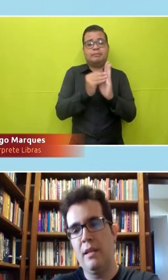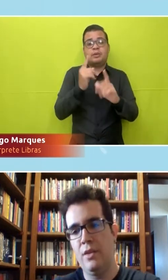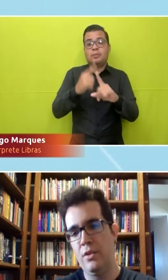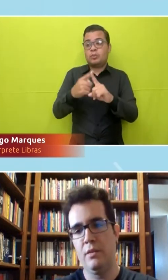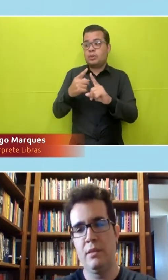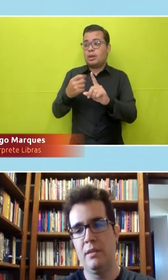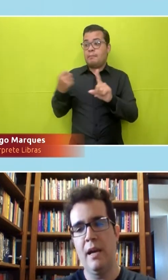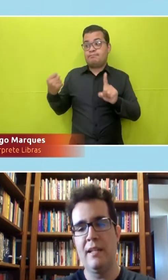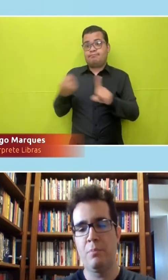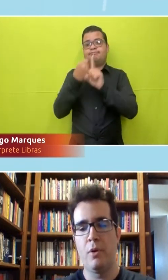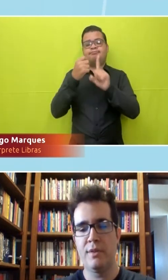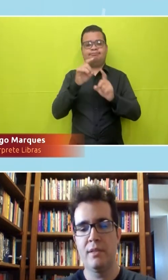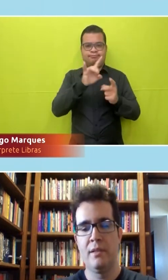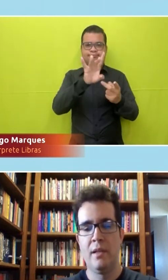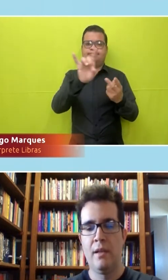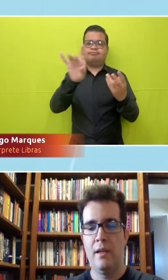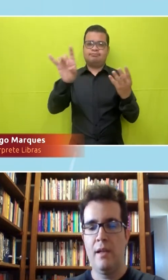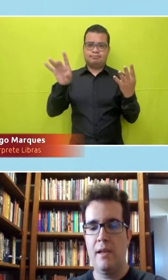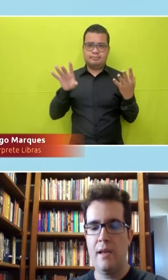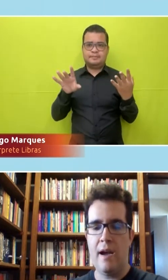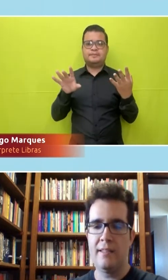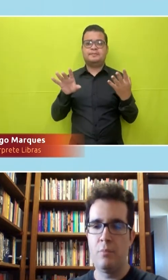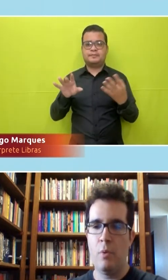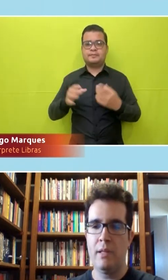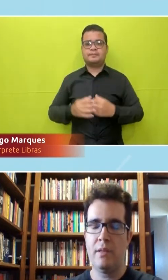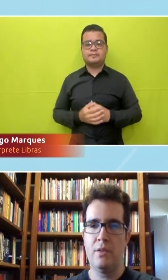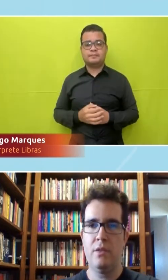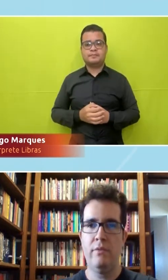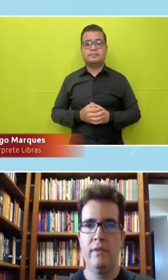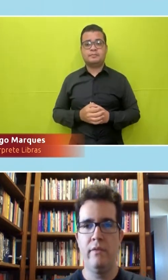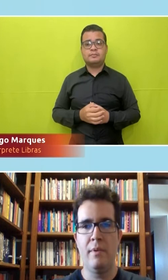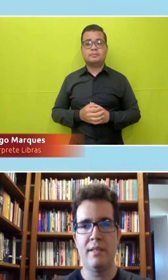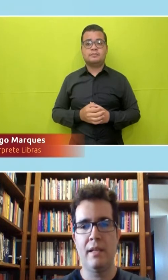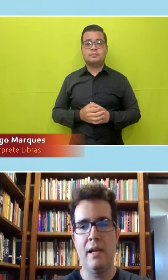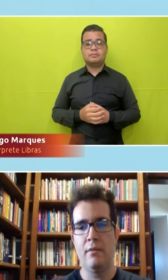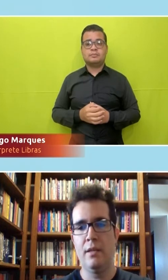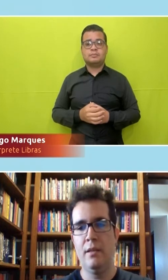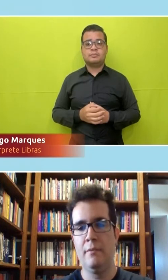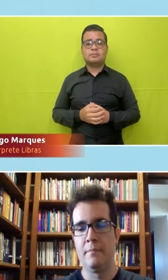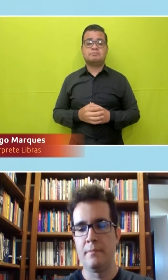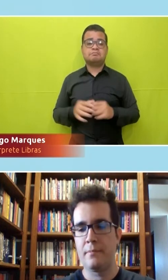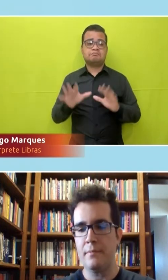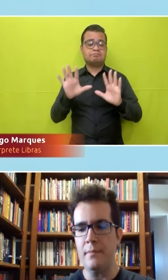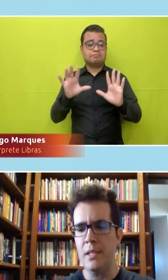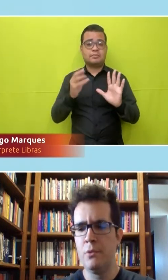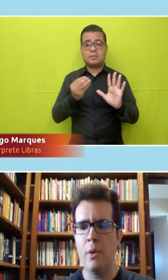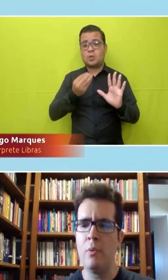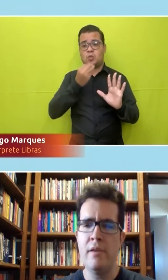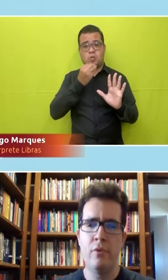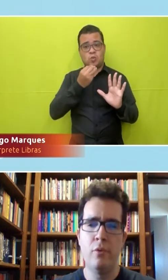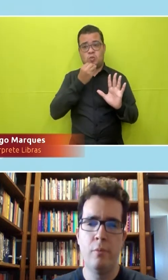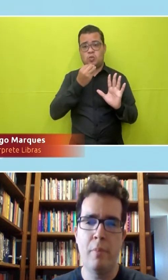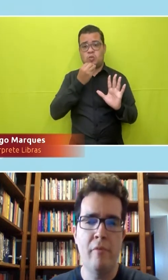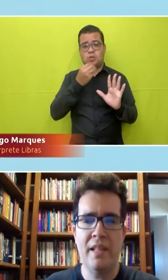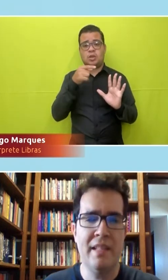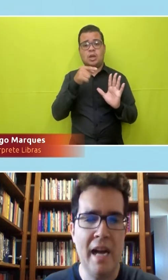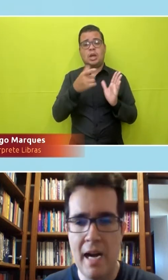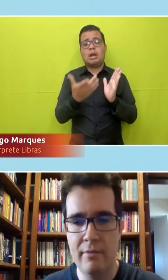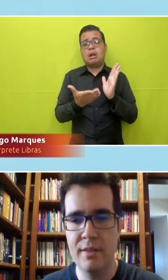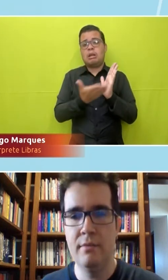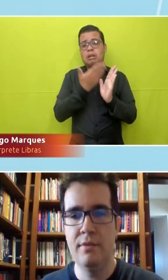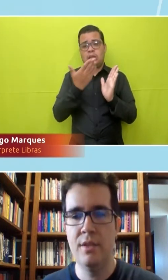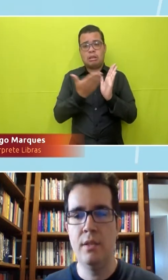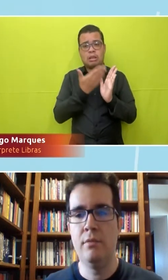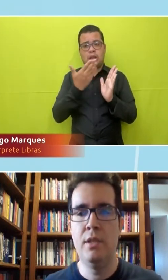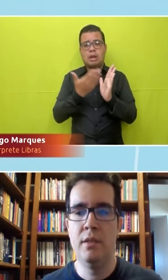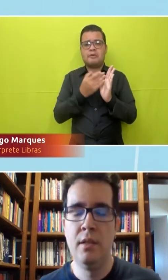né? E a gente dá resposta a esse momento que a gente vive. Mas é claro que não é um livro panfletário,